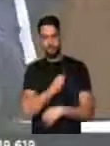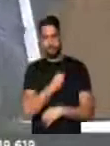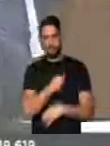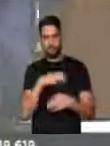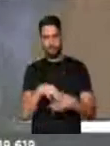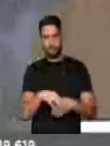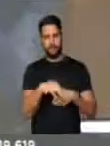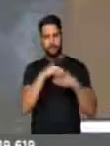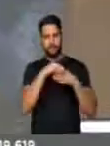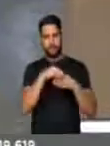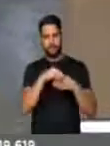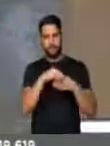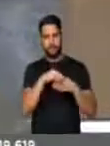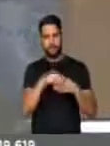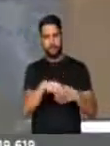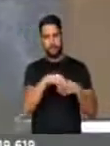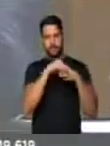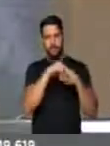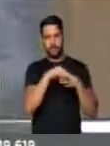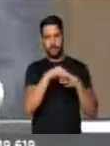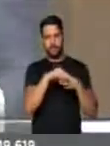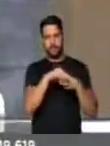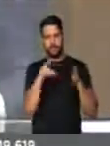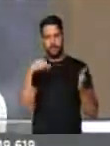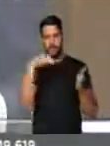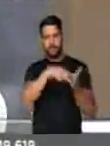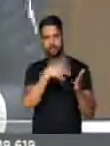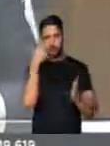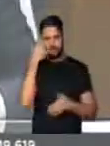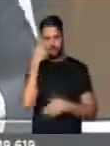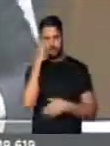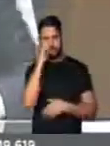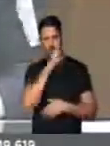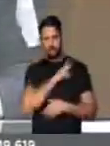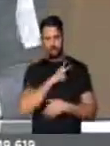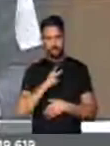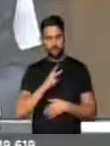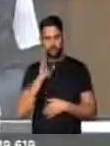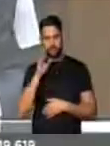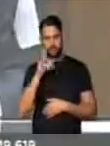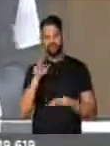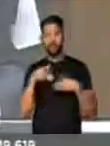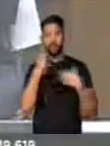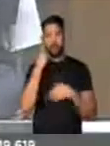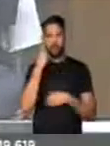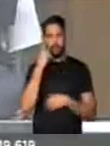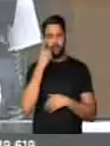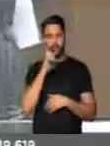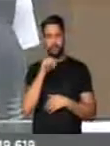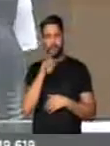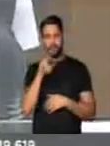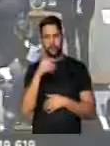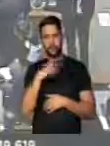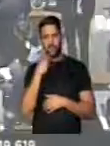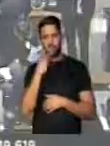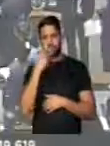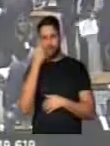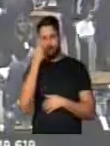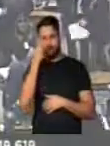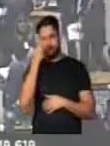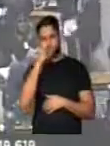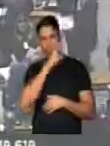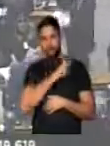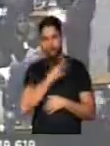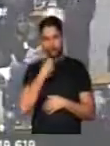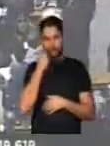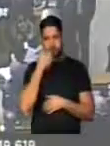É o líder do. Pela liderança do PSD. Quanto ele se dirige ao. Tem, cadê? Deputado Danilo Forte com a palavra. Obrigado, senhor